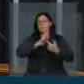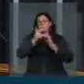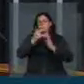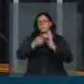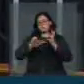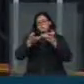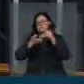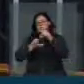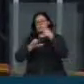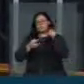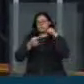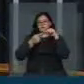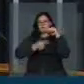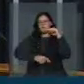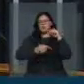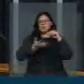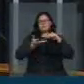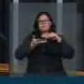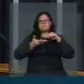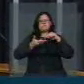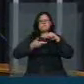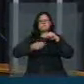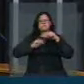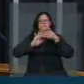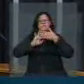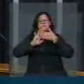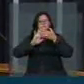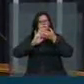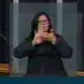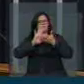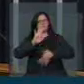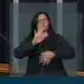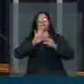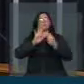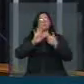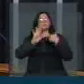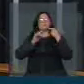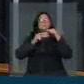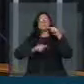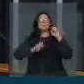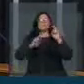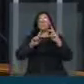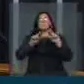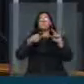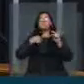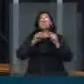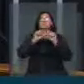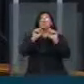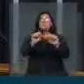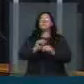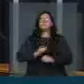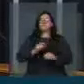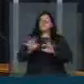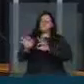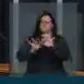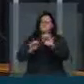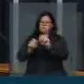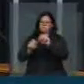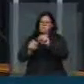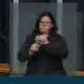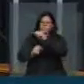Eu discordava de muitas partes do projeto do deputado Henrique Fontana. O que eu fiz? Preparei